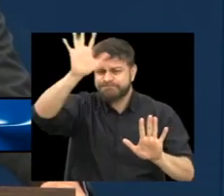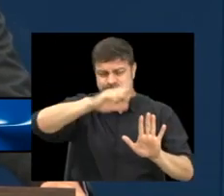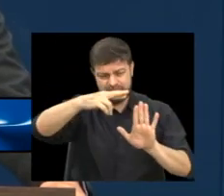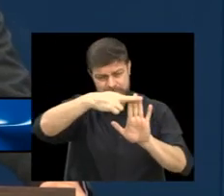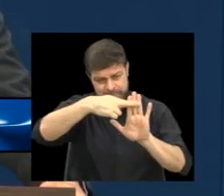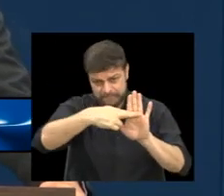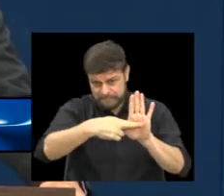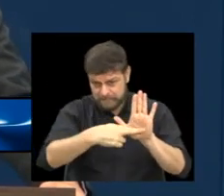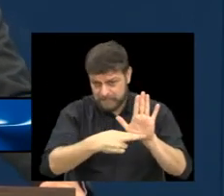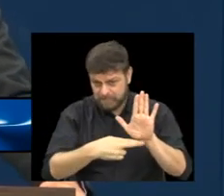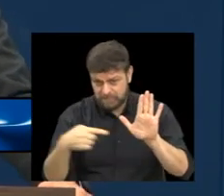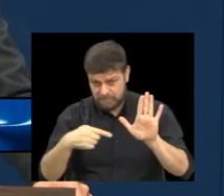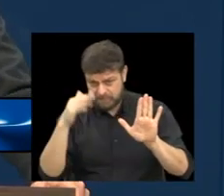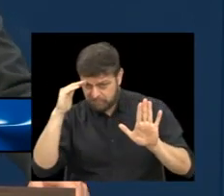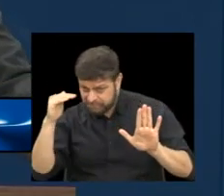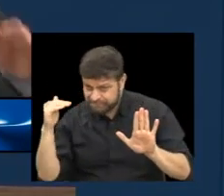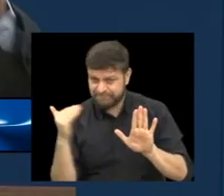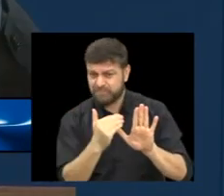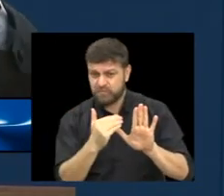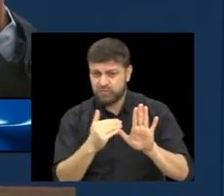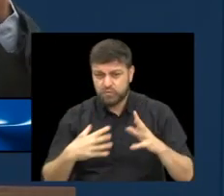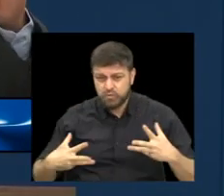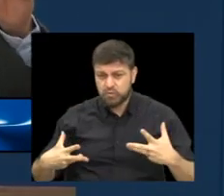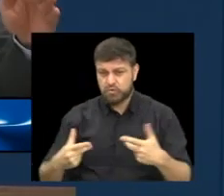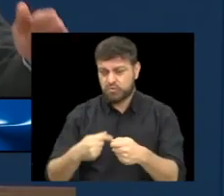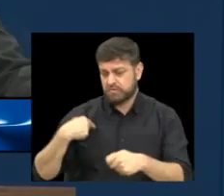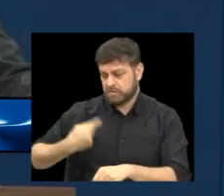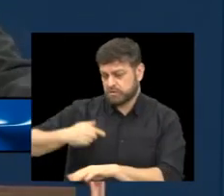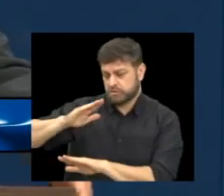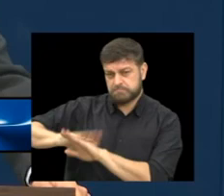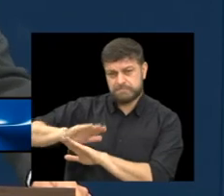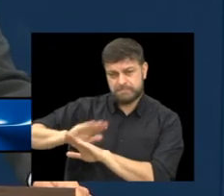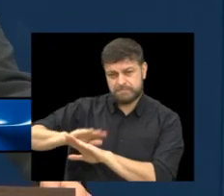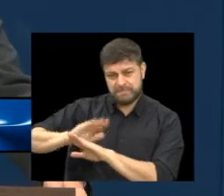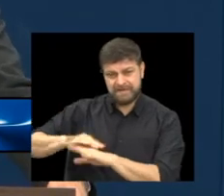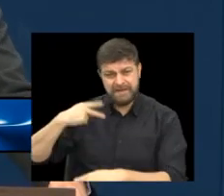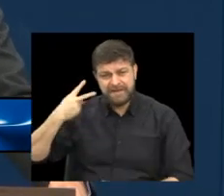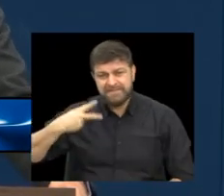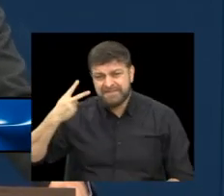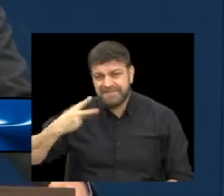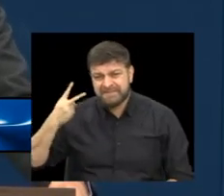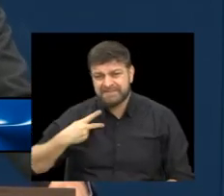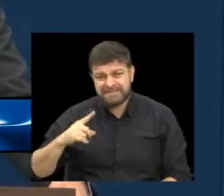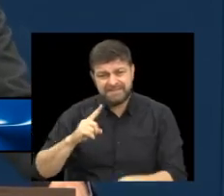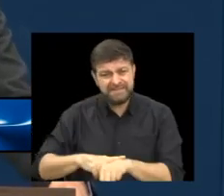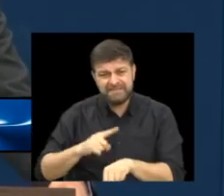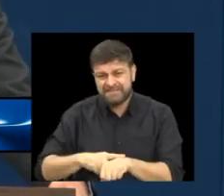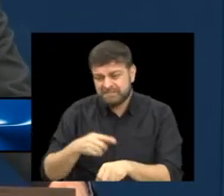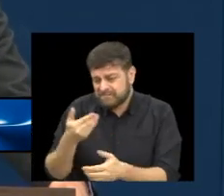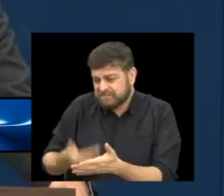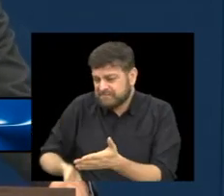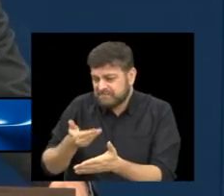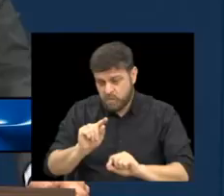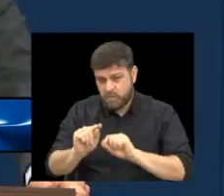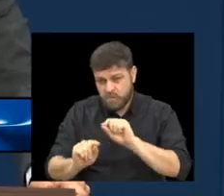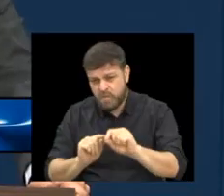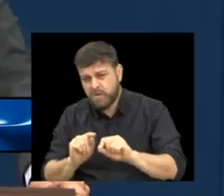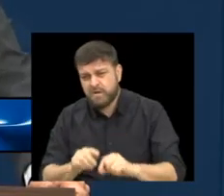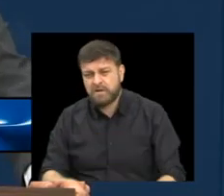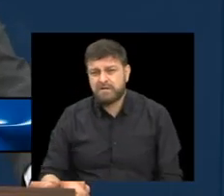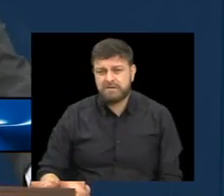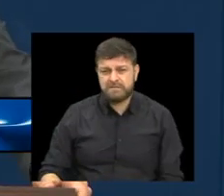possa tratar sobre o assunto, tudo que a gente tem feito aqui é um desperdício de energia.